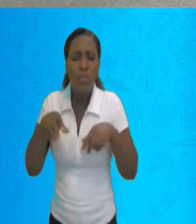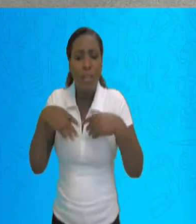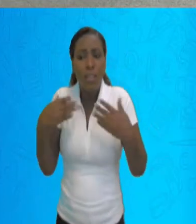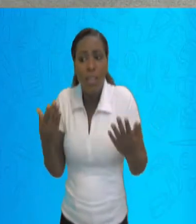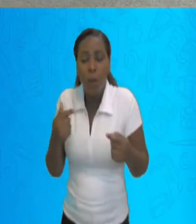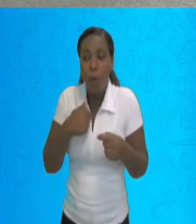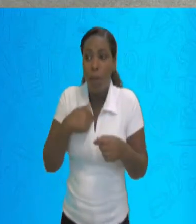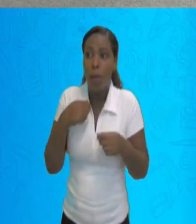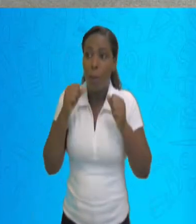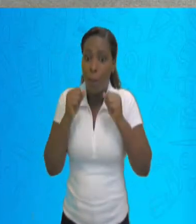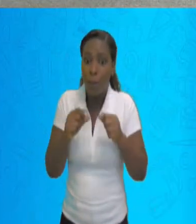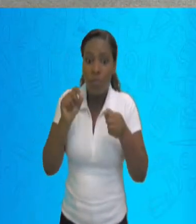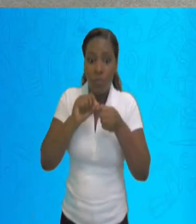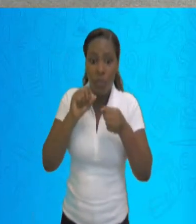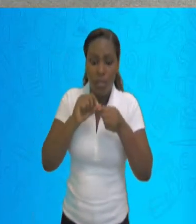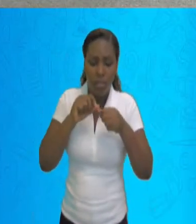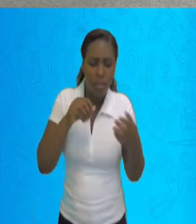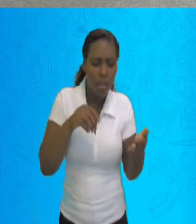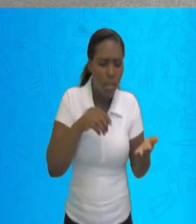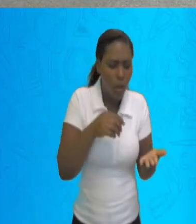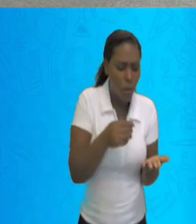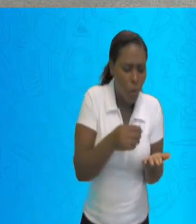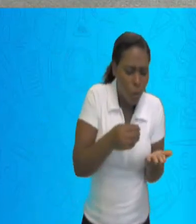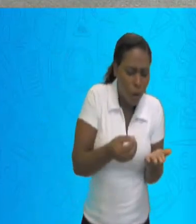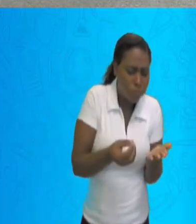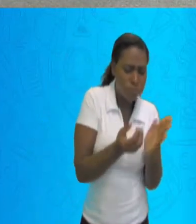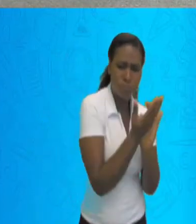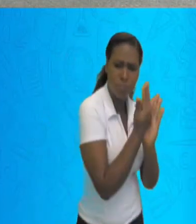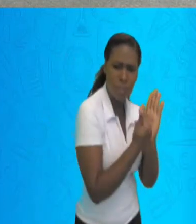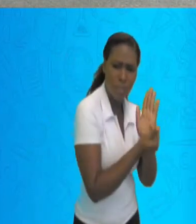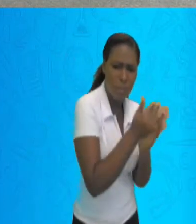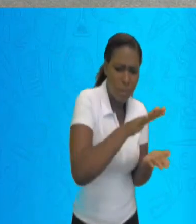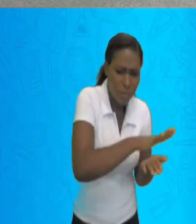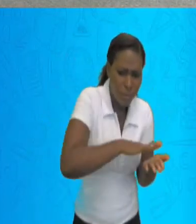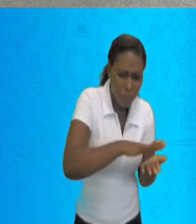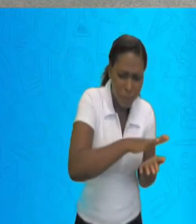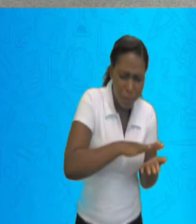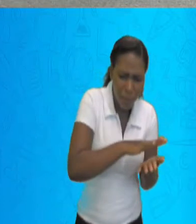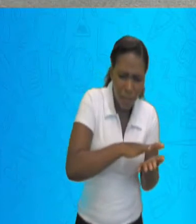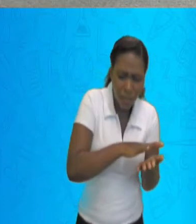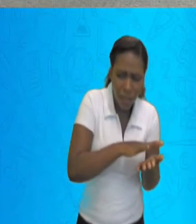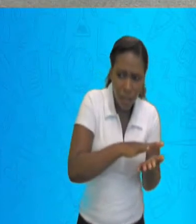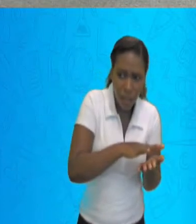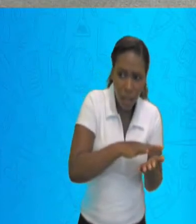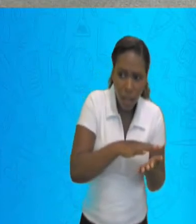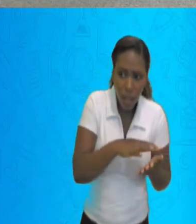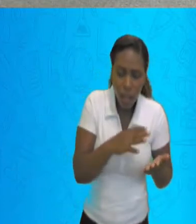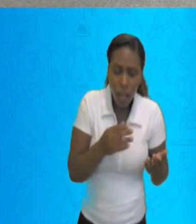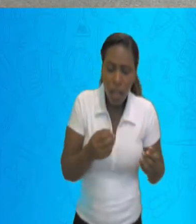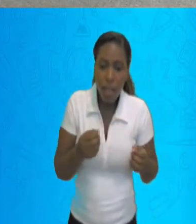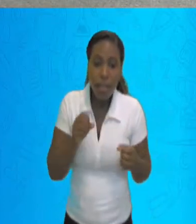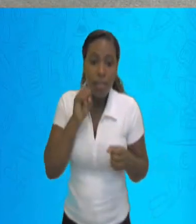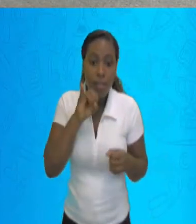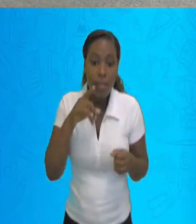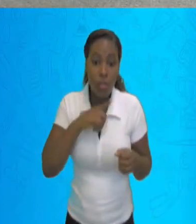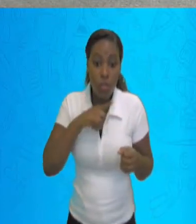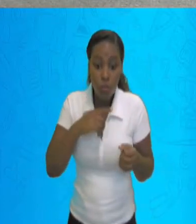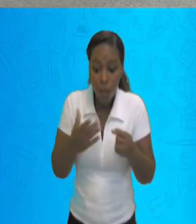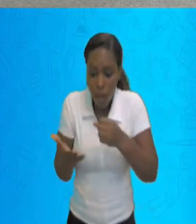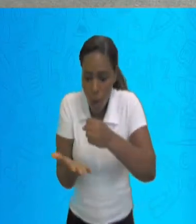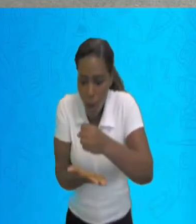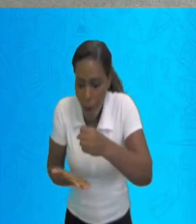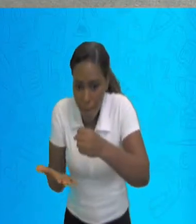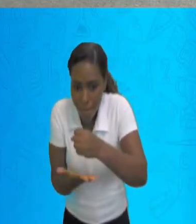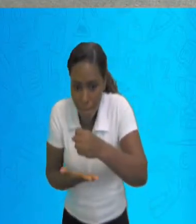um polígono? E aí essa indagação dele foi para a idade, foi muito válida, porque realmente é assim que a gente pode fazer.